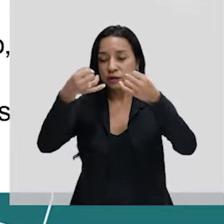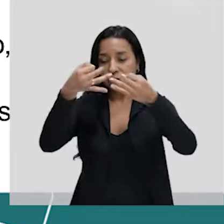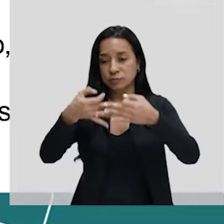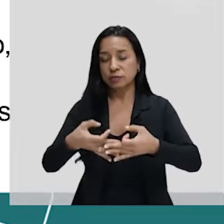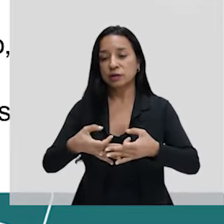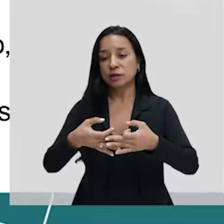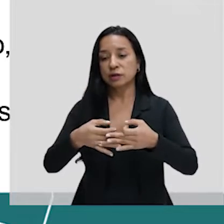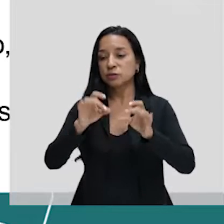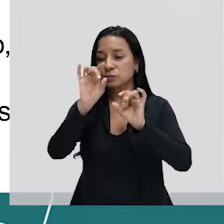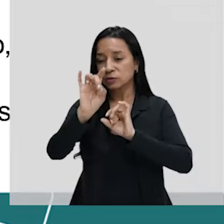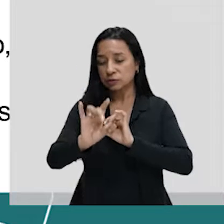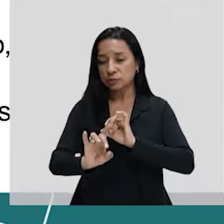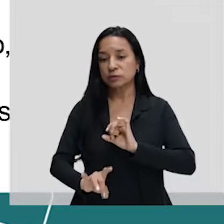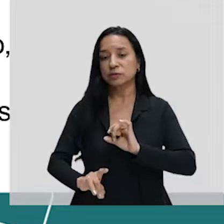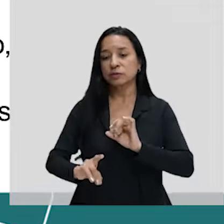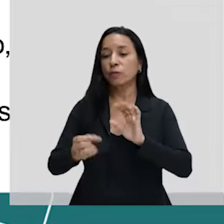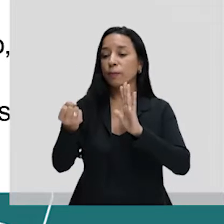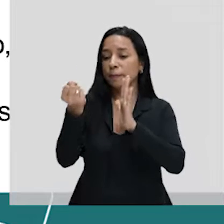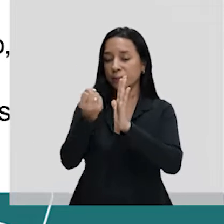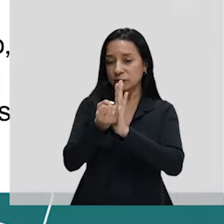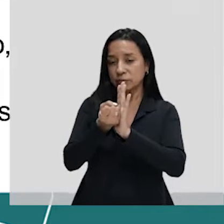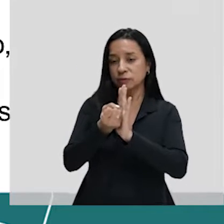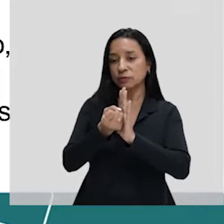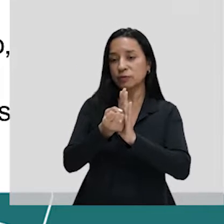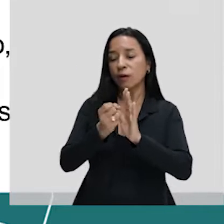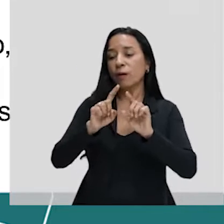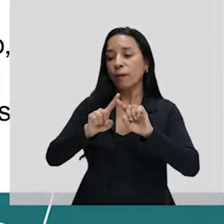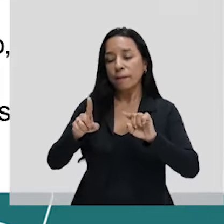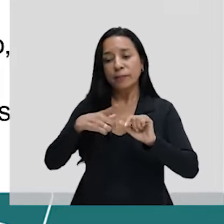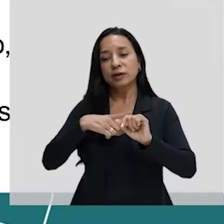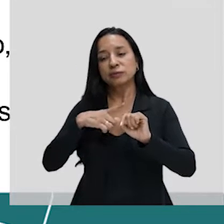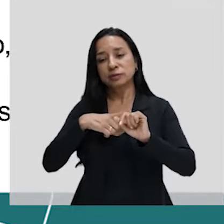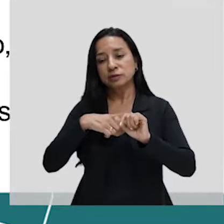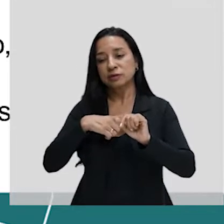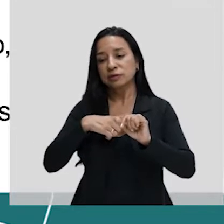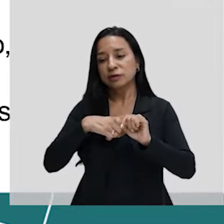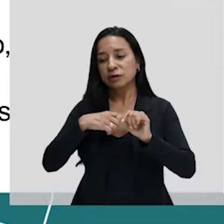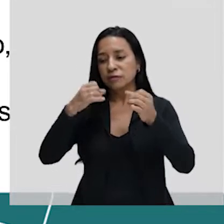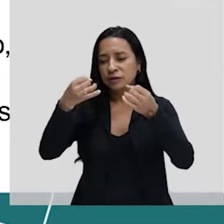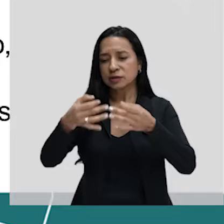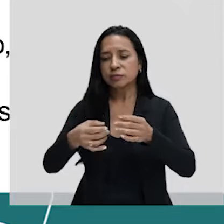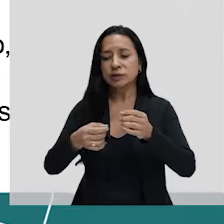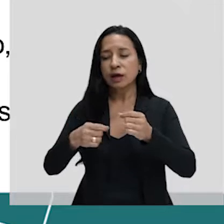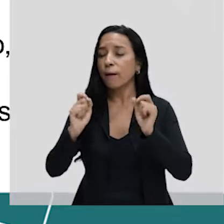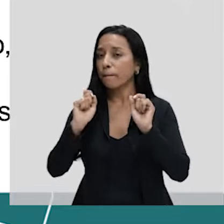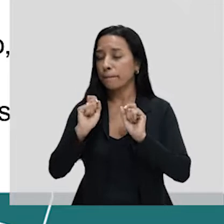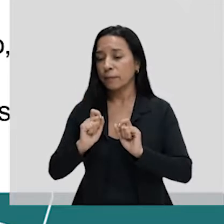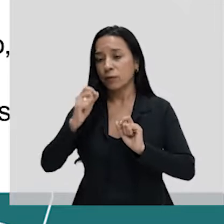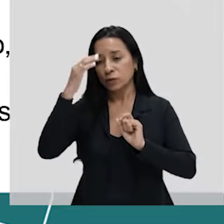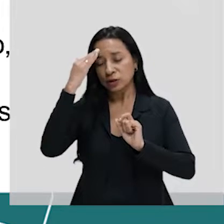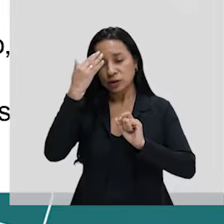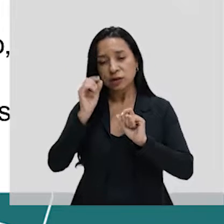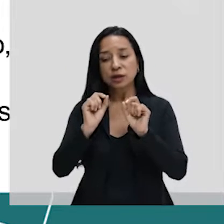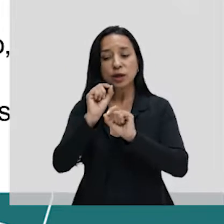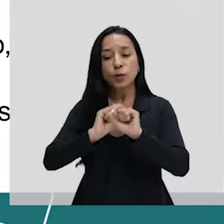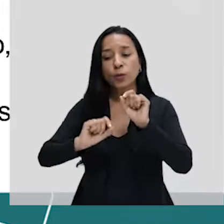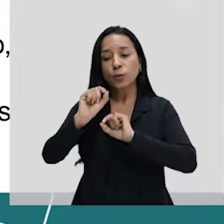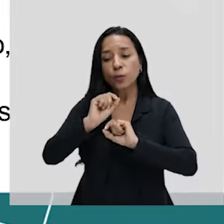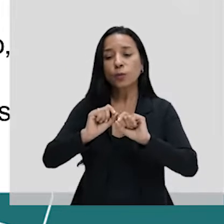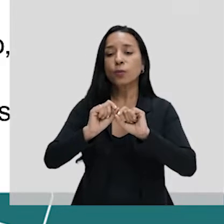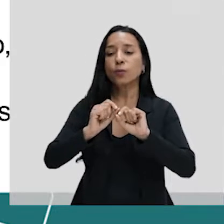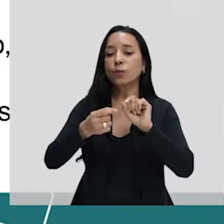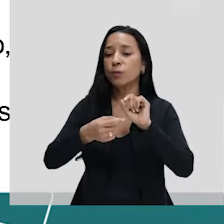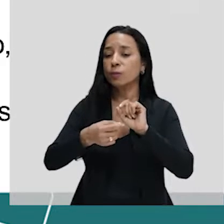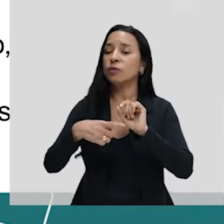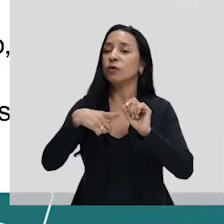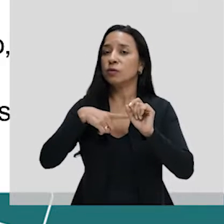sobre especificamente patrimônio, mas eu tinha que dar essa entrada para a gente poder entender como é que trata isso no teatro.